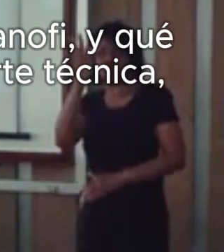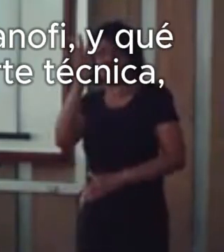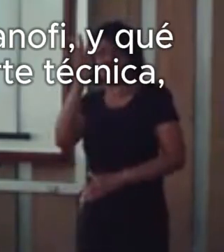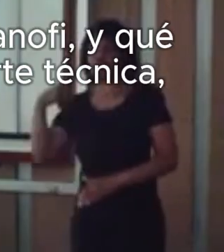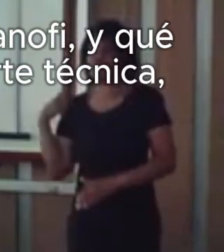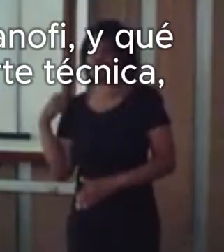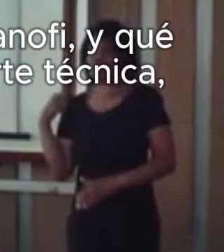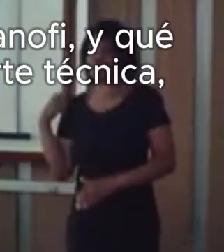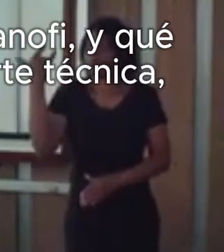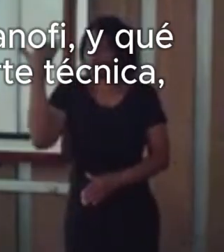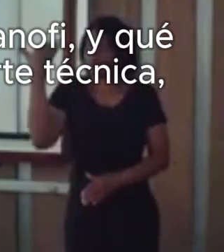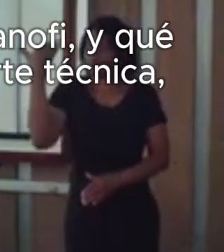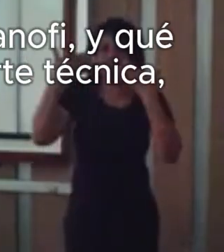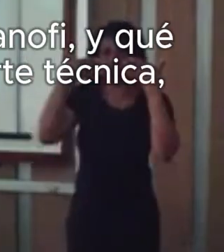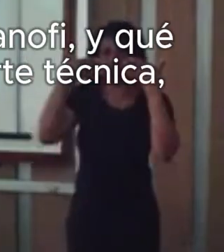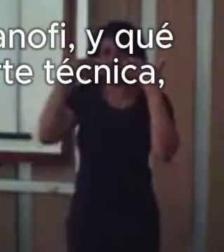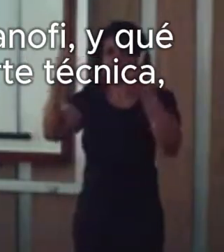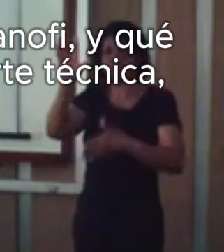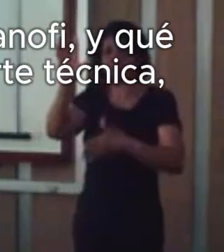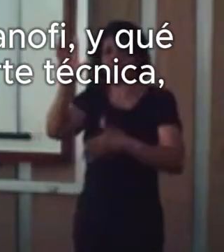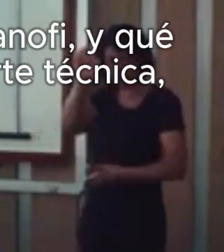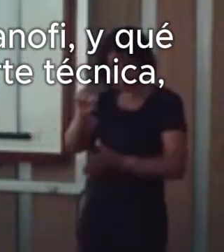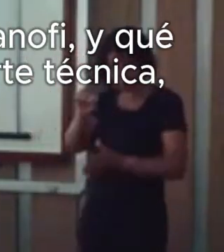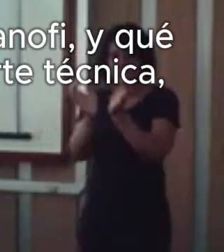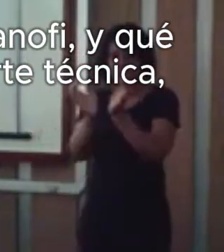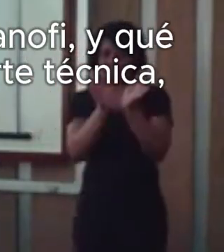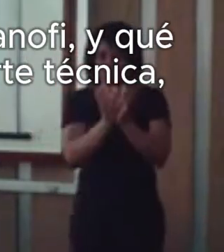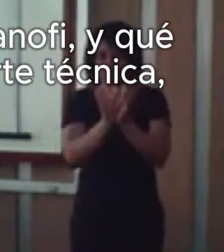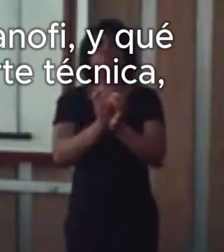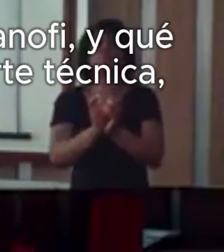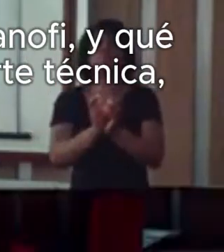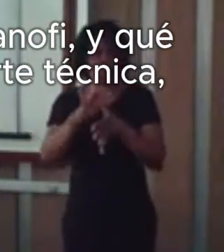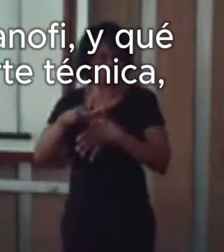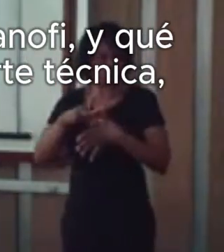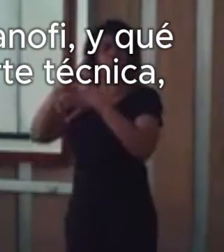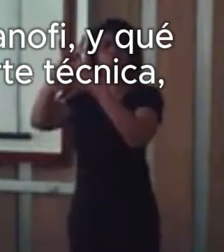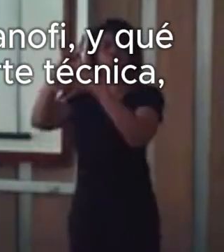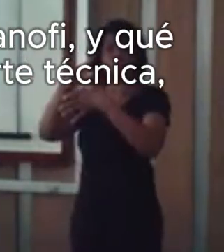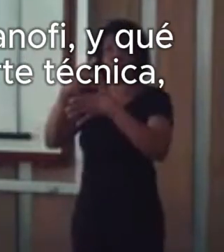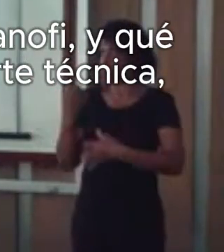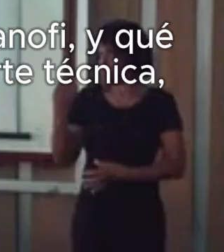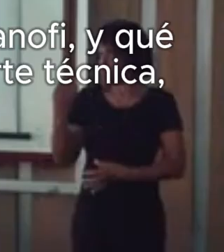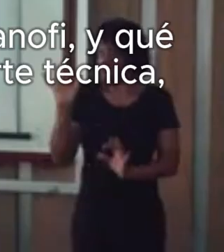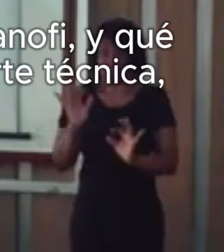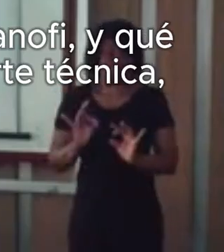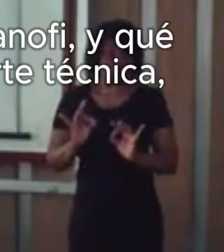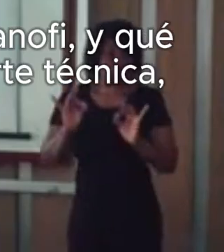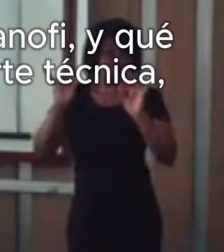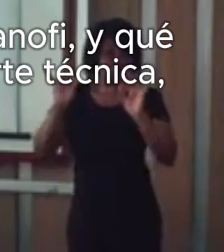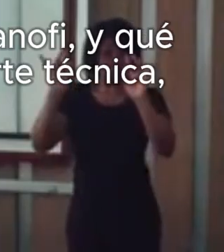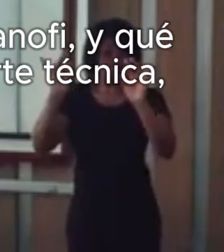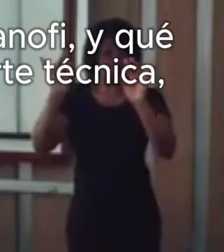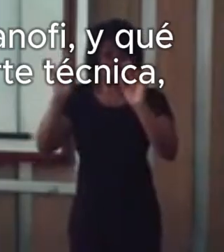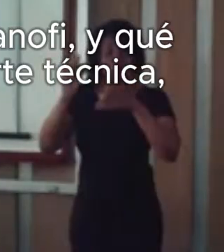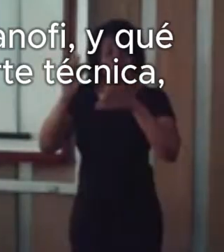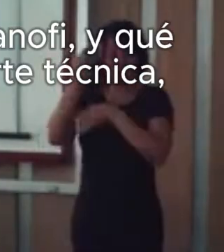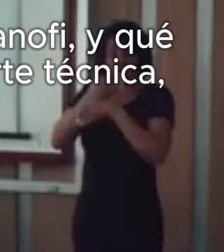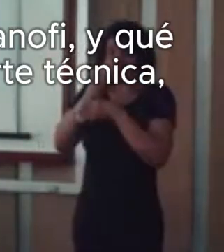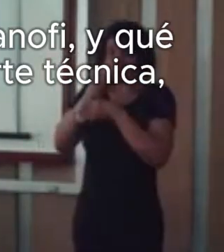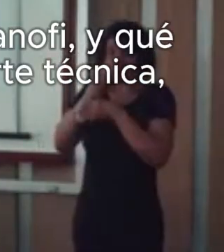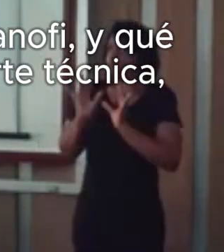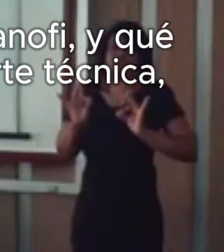para apresentar para a diretoria da Sanofi, para a presidência. Foi a minha viagem mais chique. Fiquei num hotel